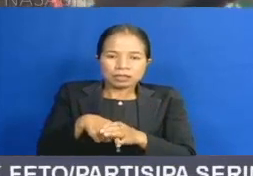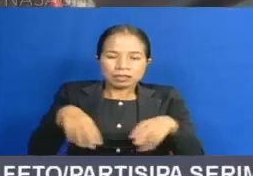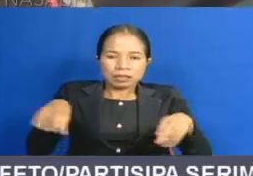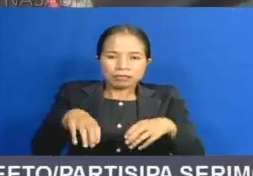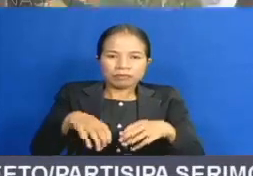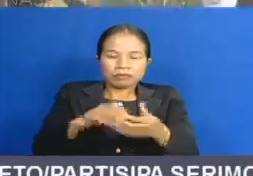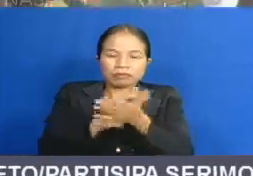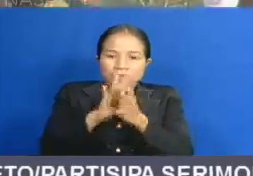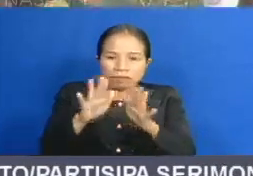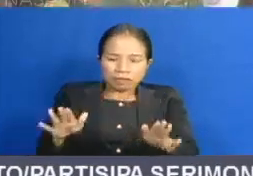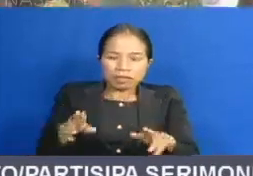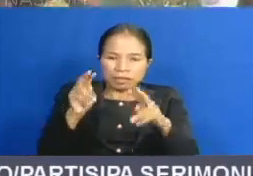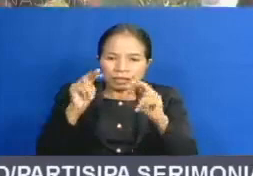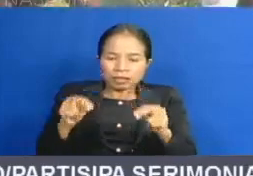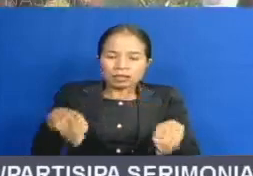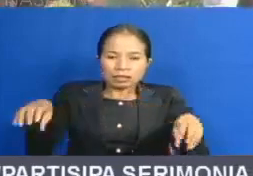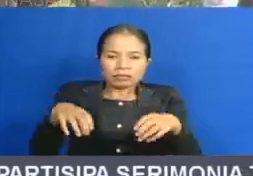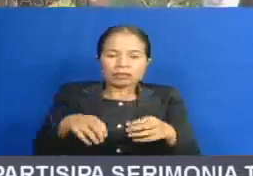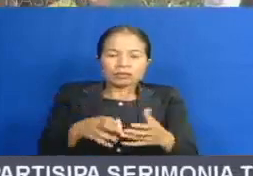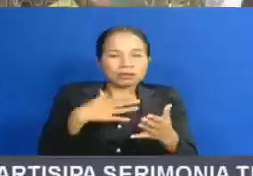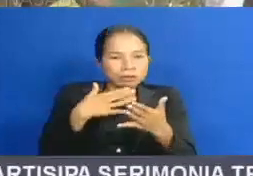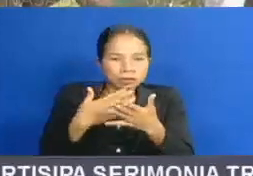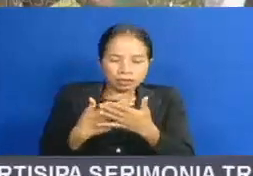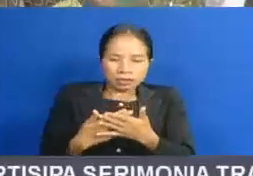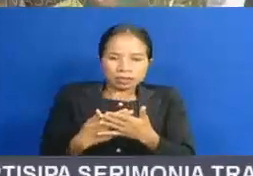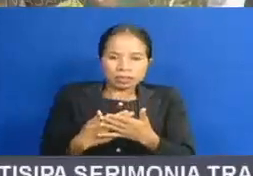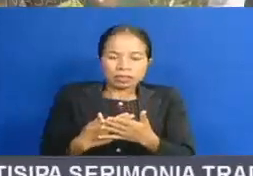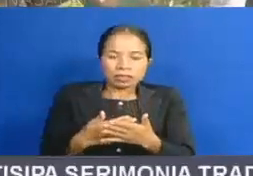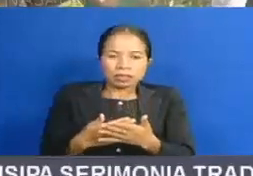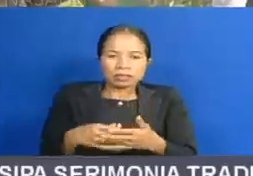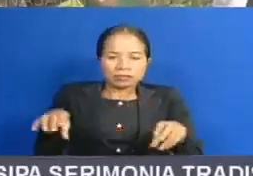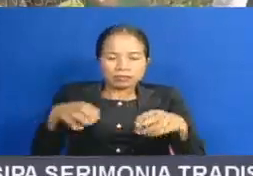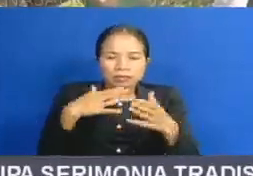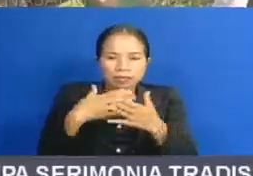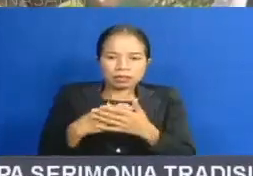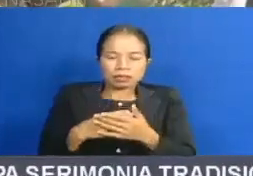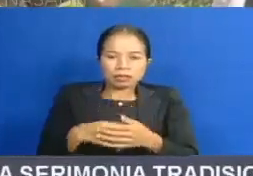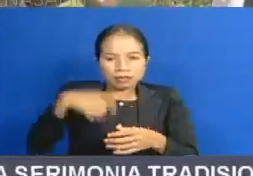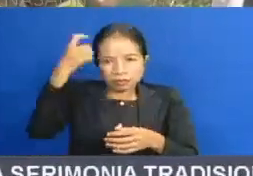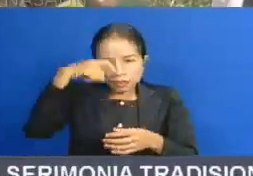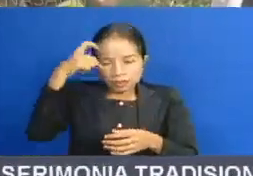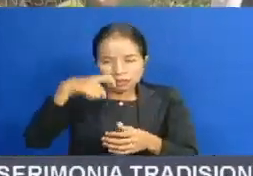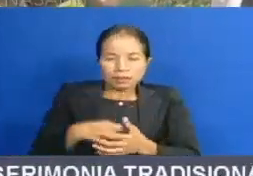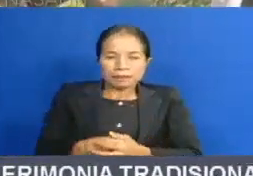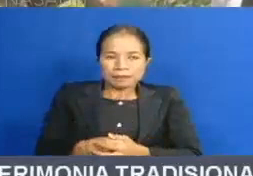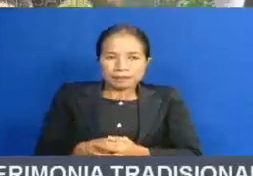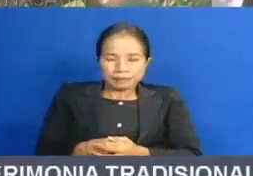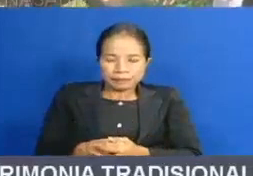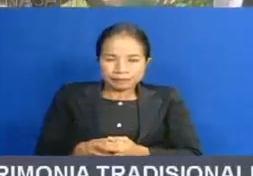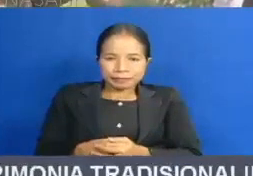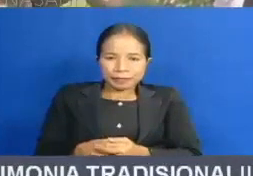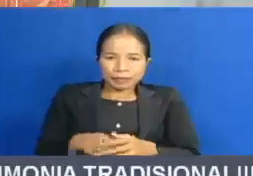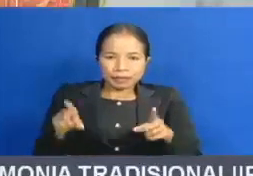da pas ne tem que serviço profissional, qualidade diak, no inteligência. Afirmação no